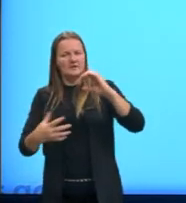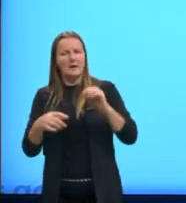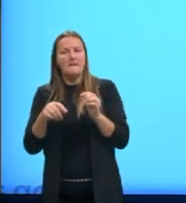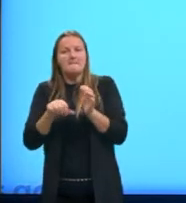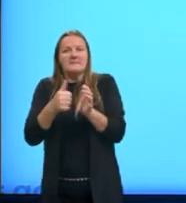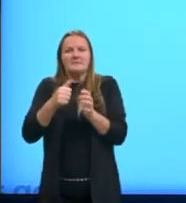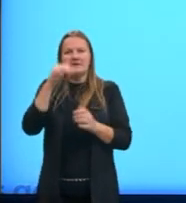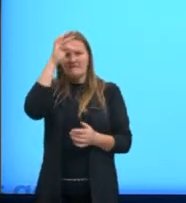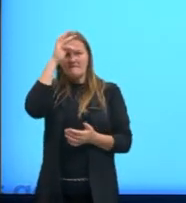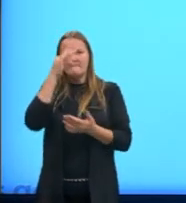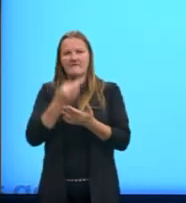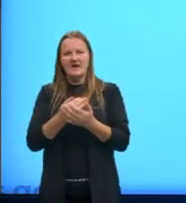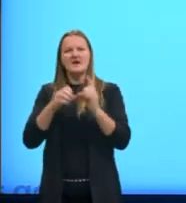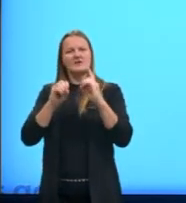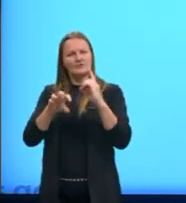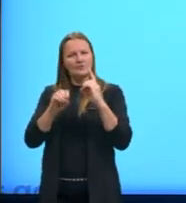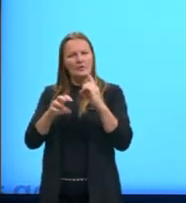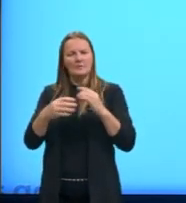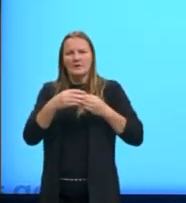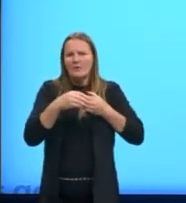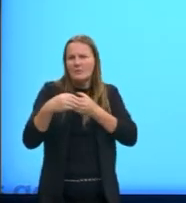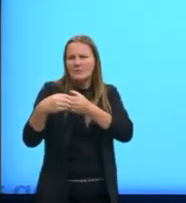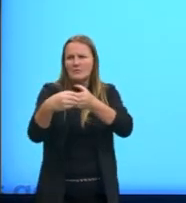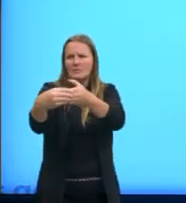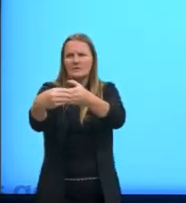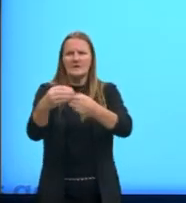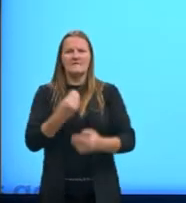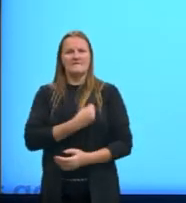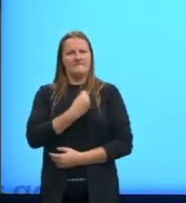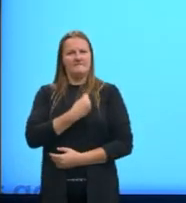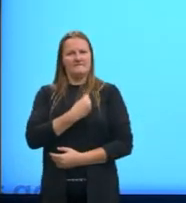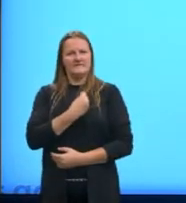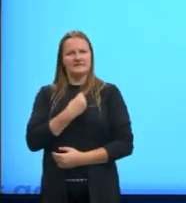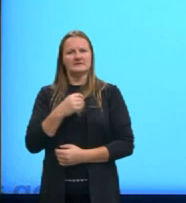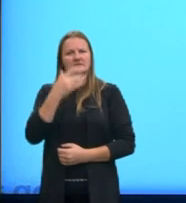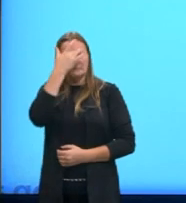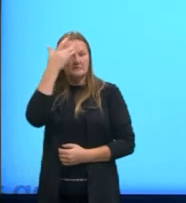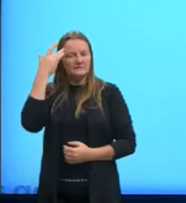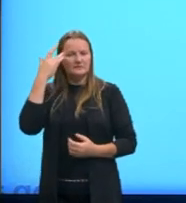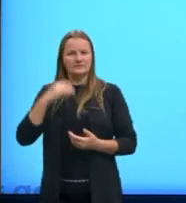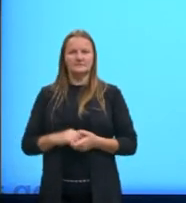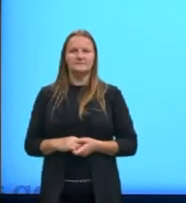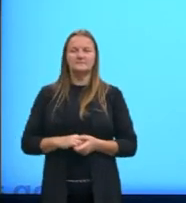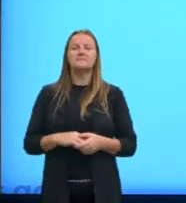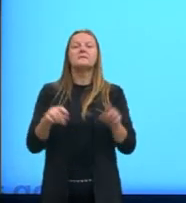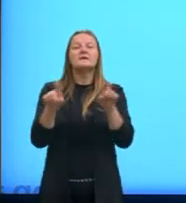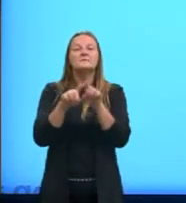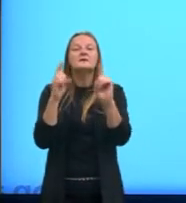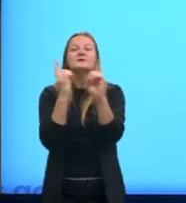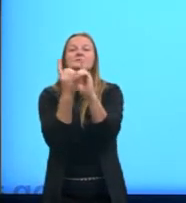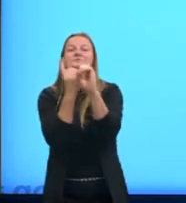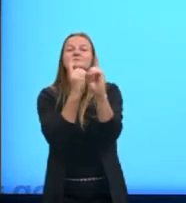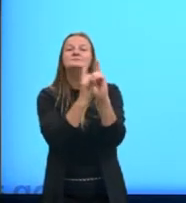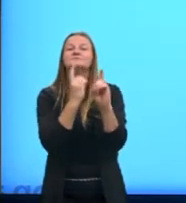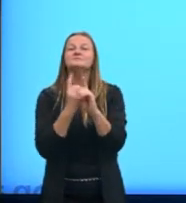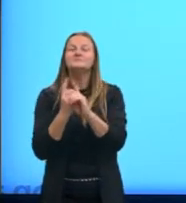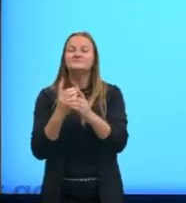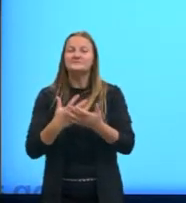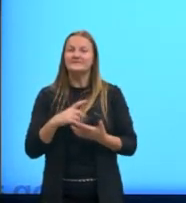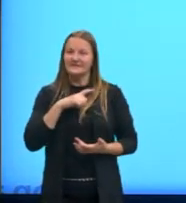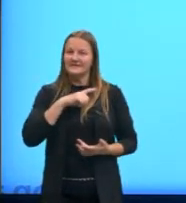da fé a partir dos seus dogmas que ele ia a vida das pessoas e aqui nós encontramos